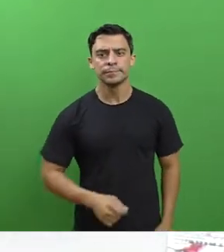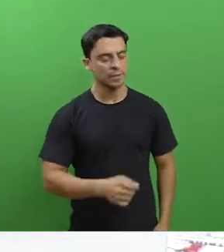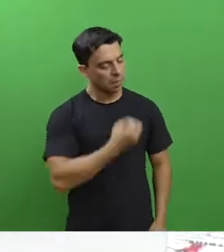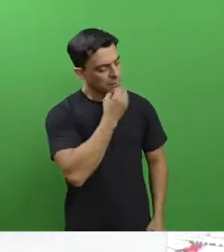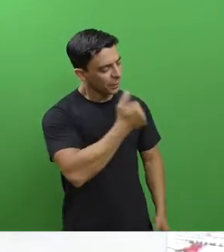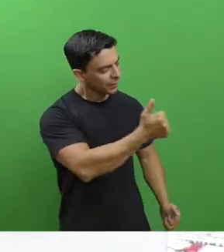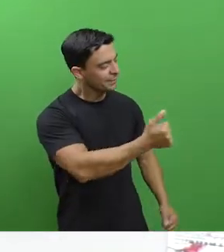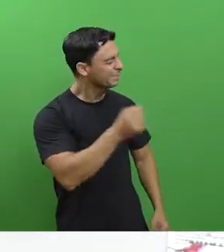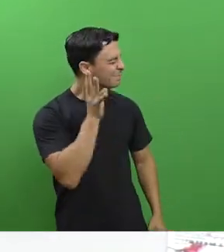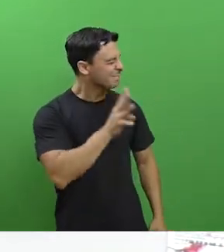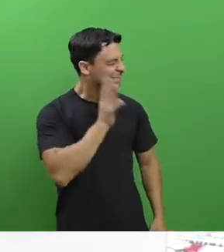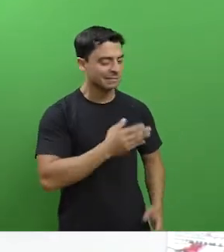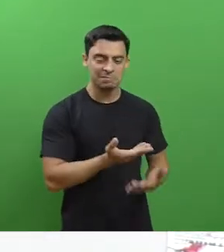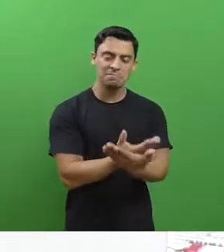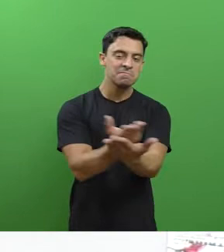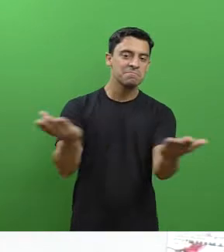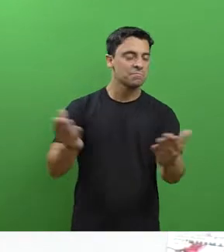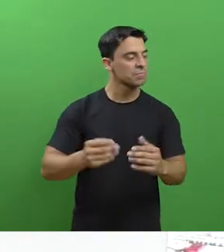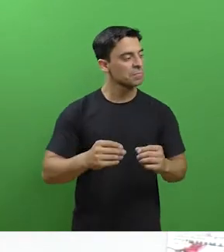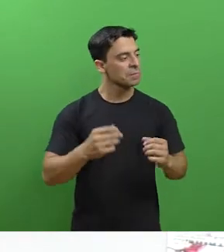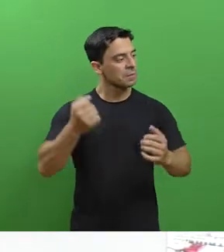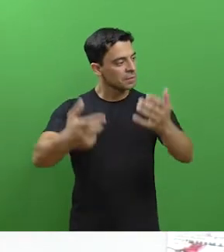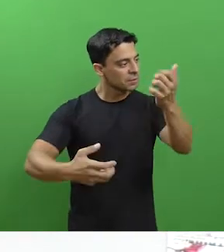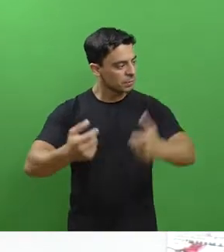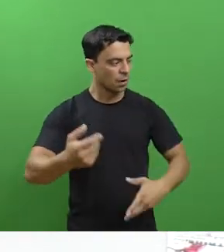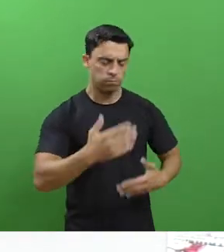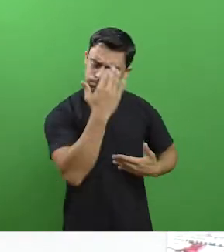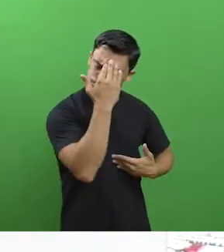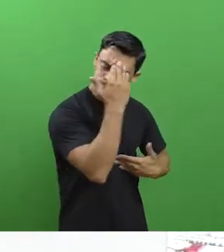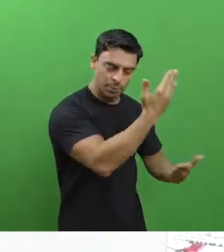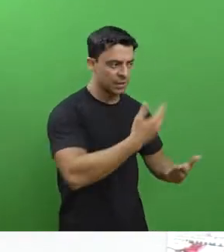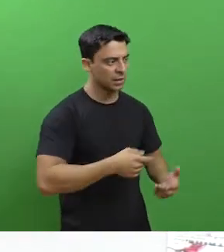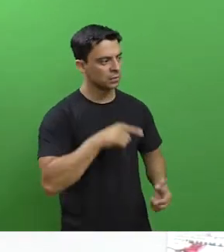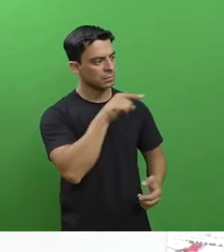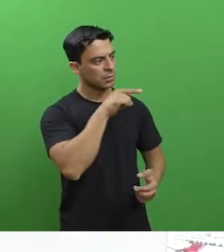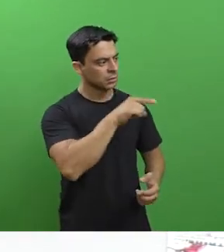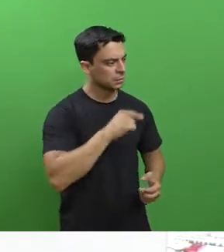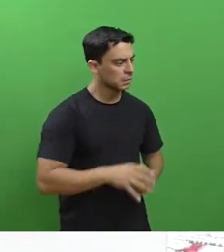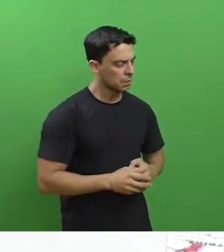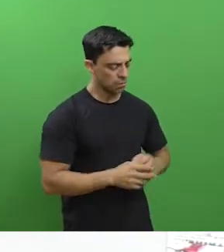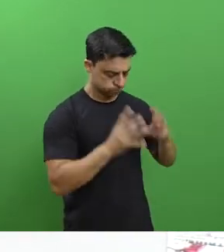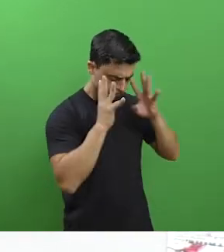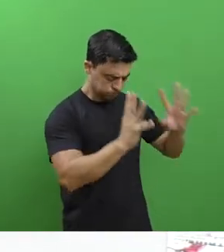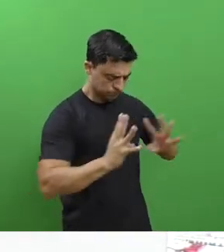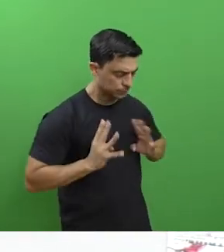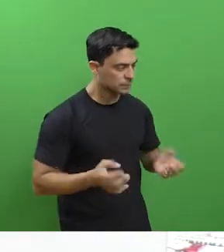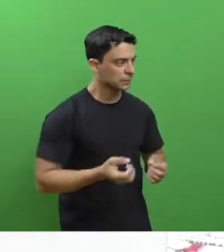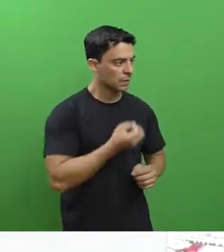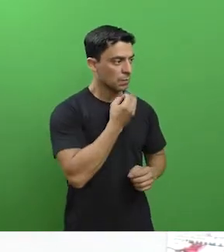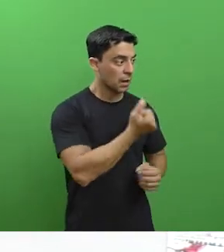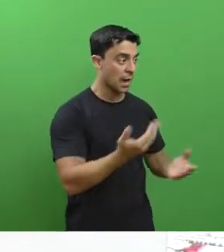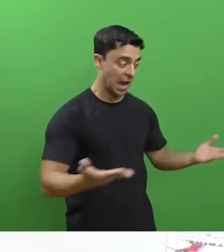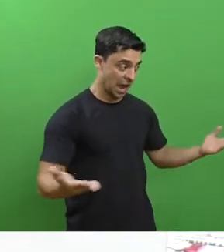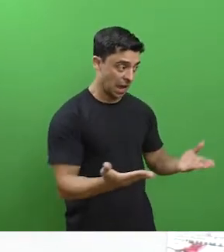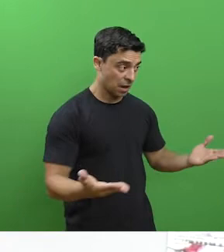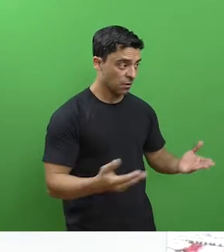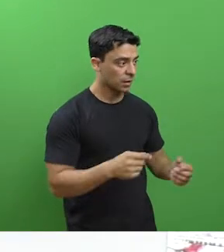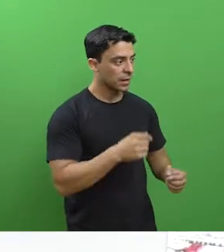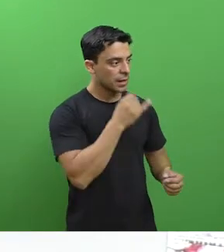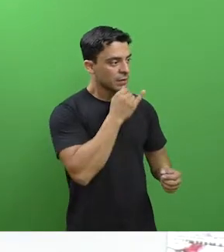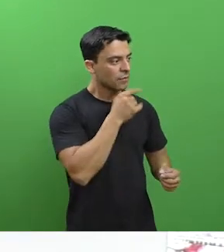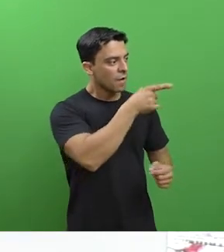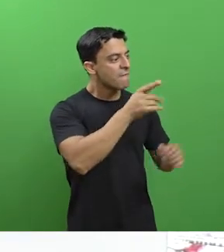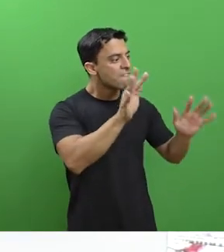para passar ao nosso público. Obrigada por sua atenção, disponibilidade. Eu gostaria que você deixasse um recado